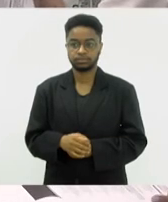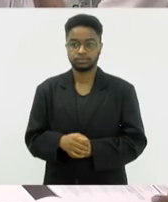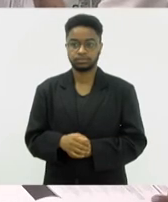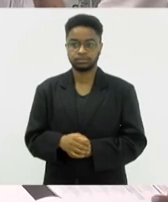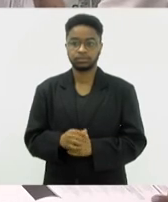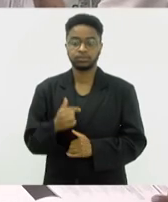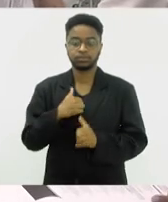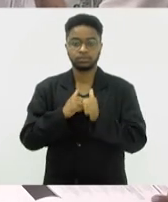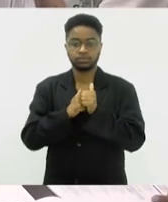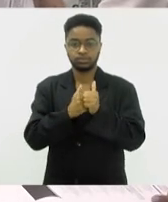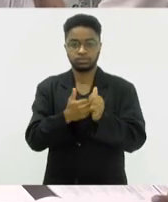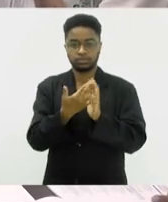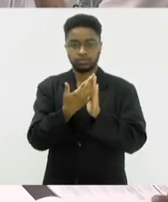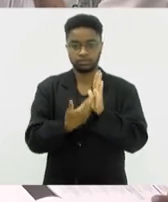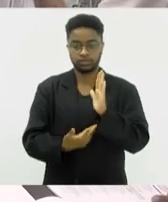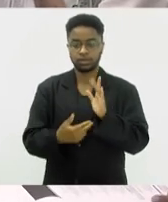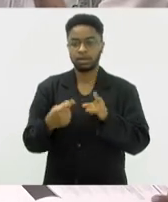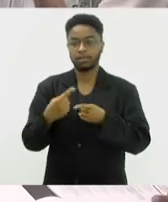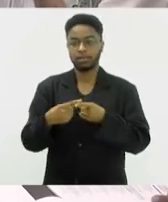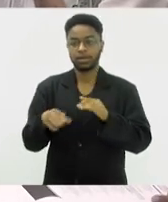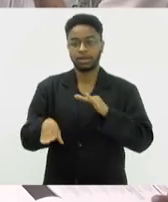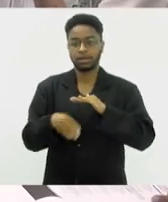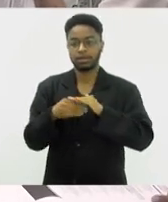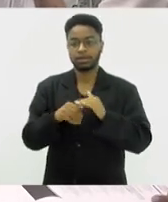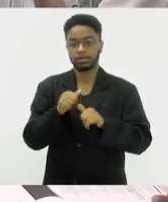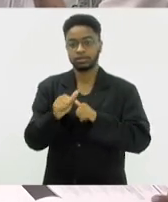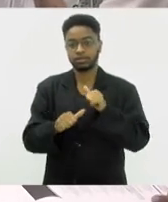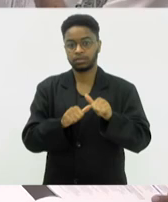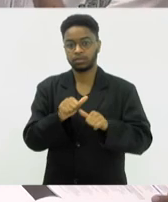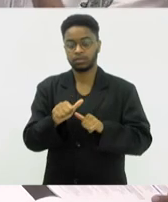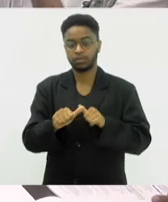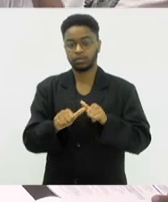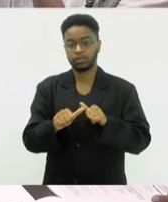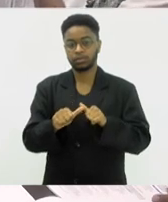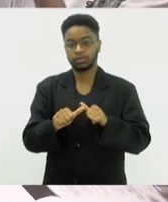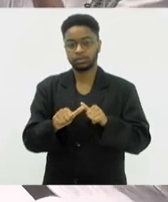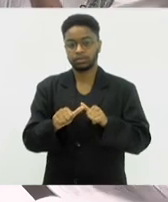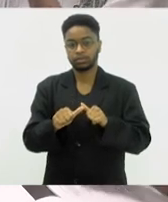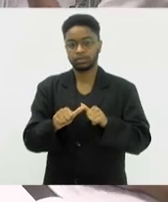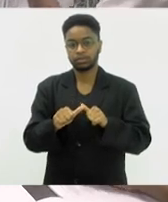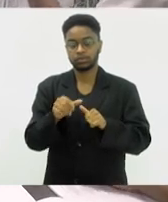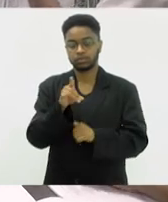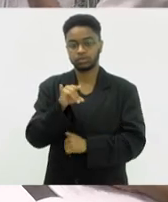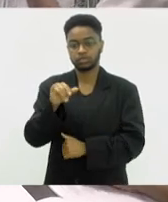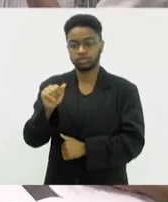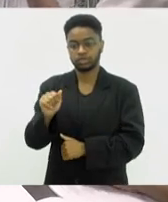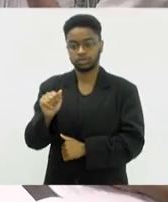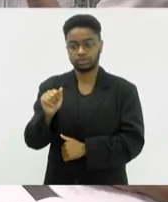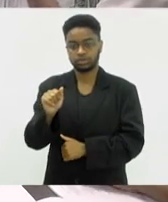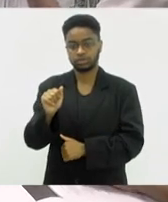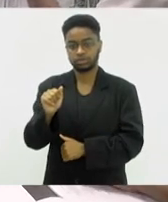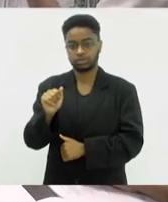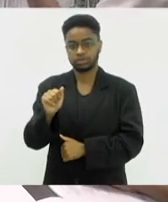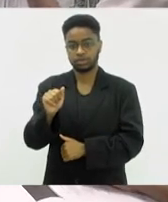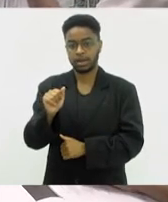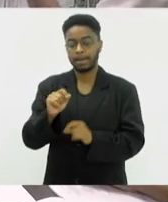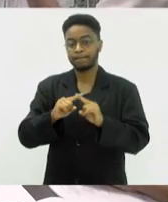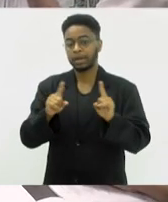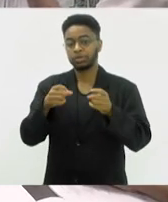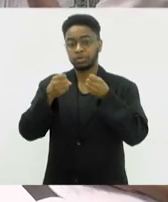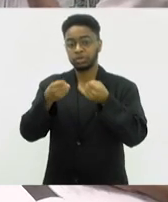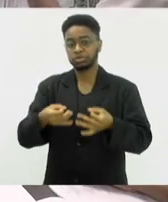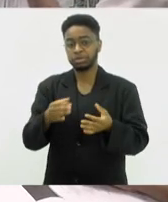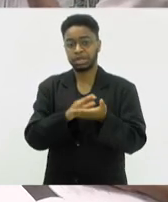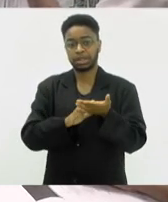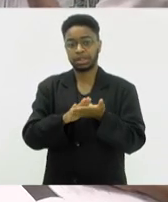eu acompanho o relator porque a emenda modifica a data, né, sem nenhuma